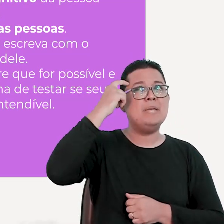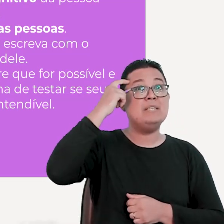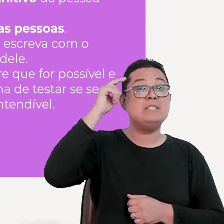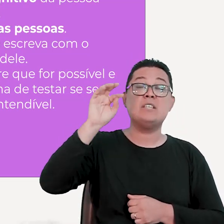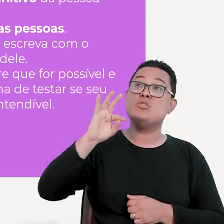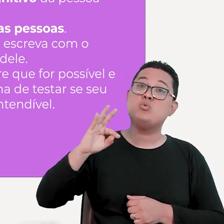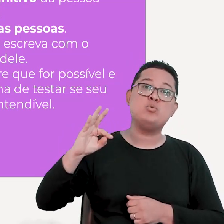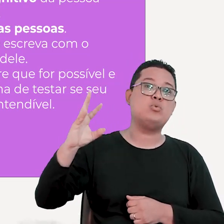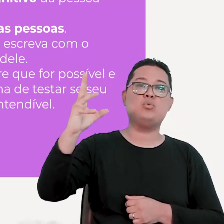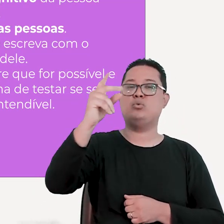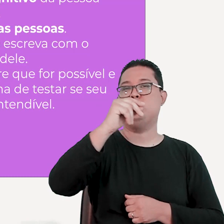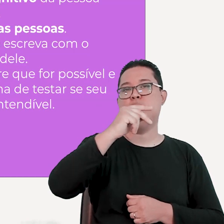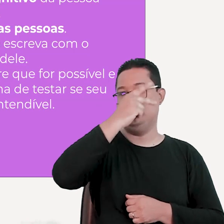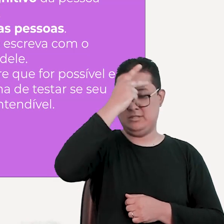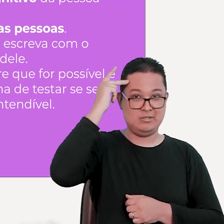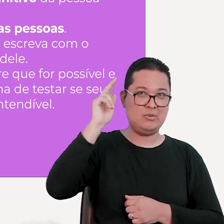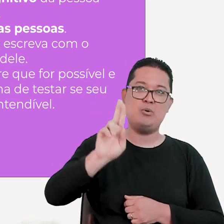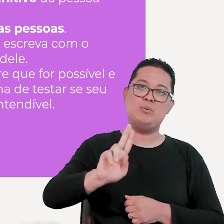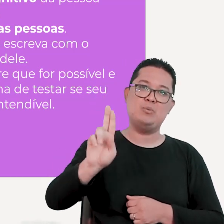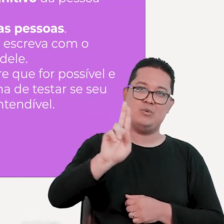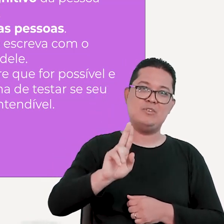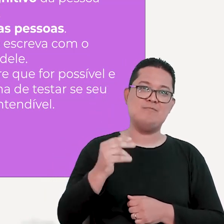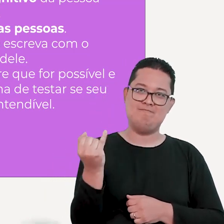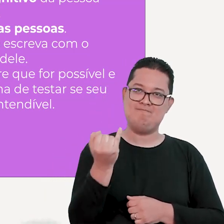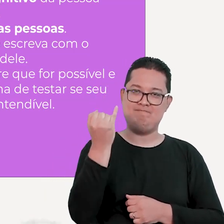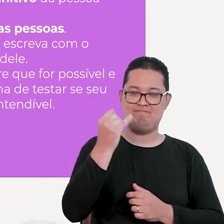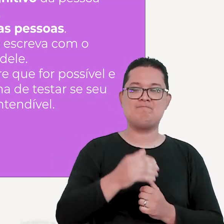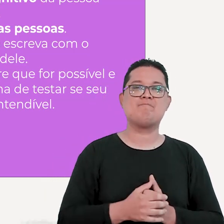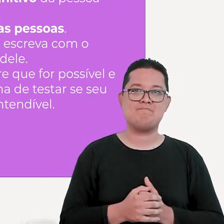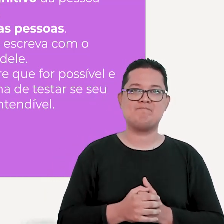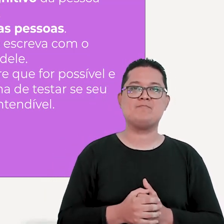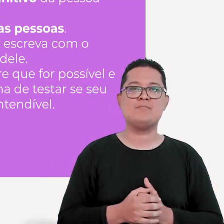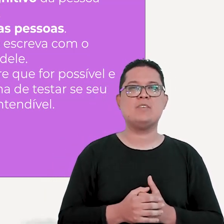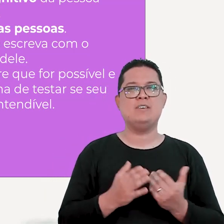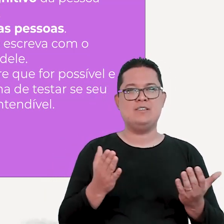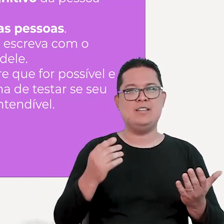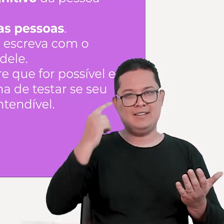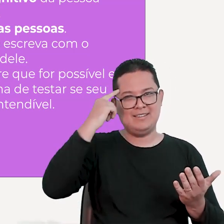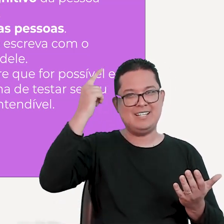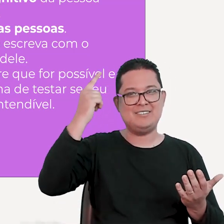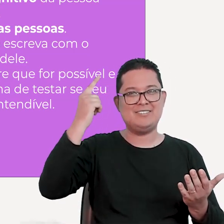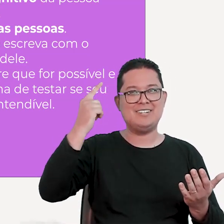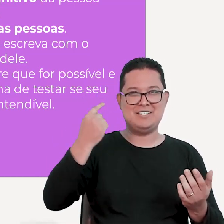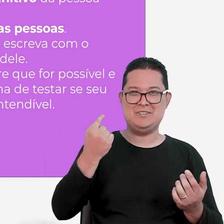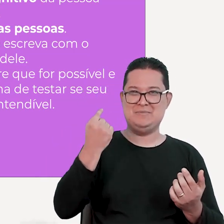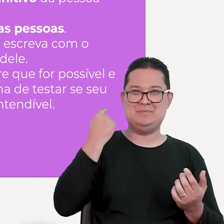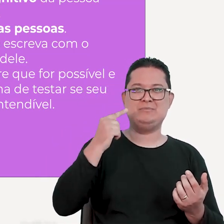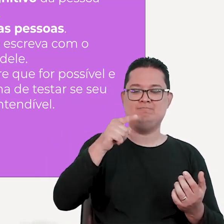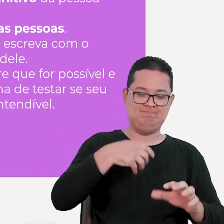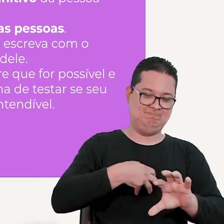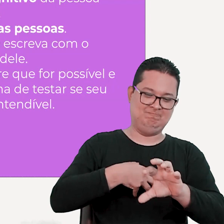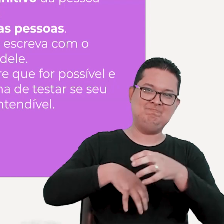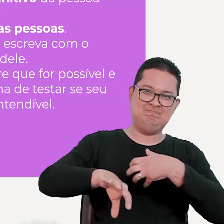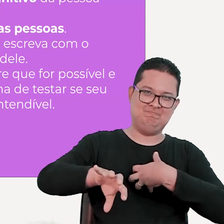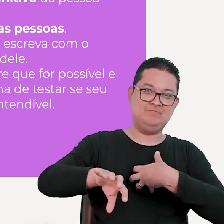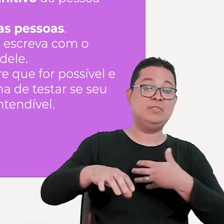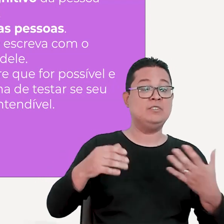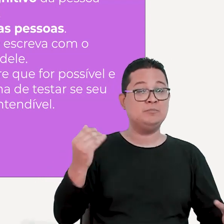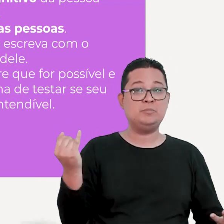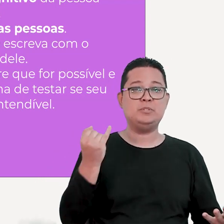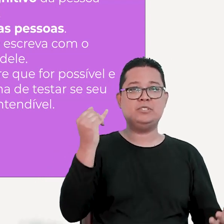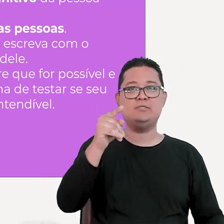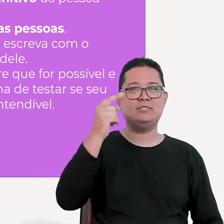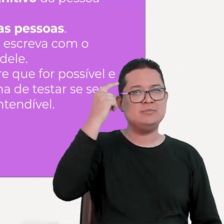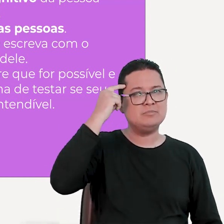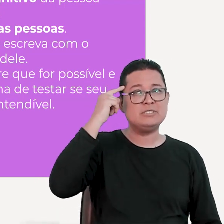pessoas. Aqui vai muito aquilo sobre o que a gente conversou agora há pouco sobre empatia. Uma coisa que eu também queria